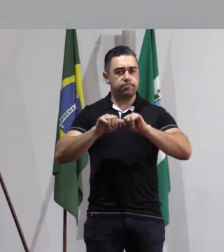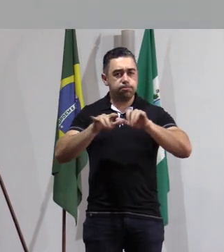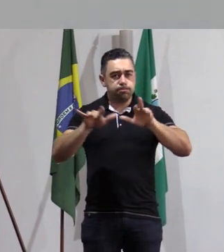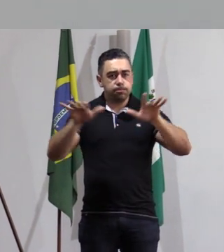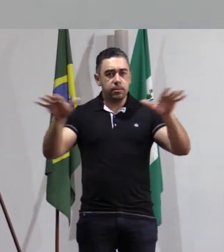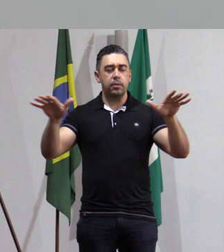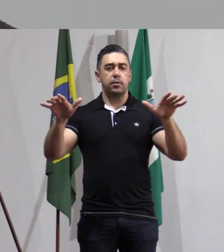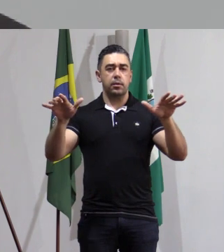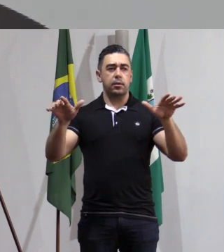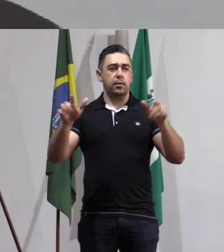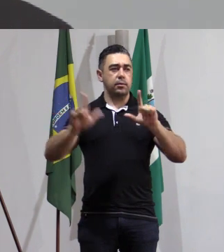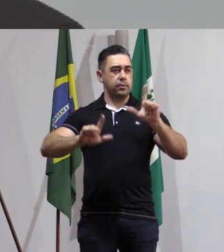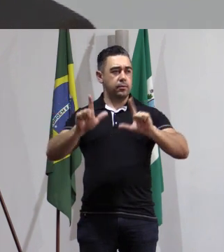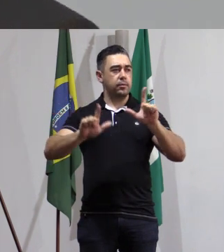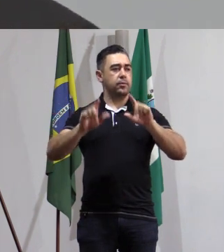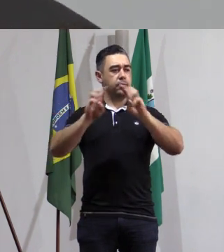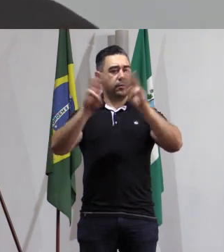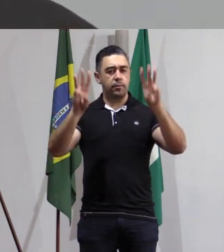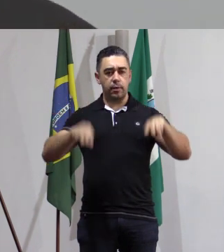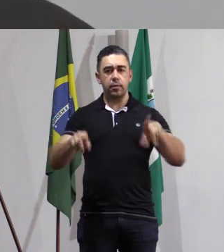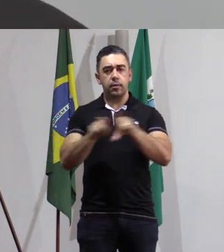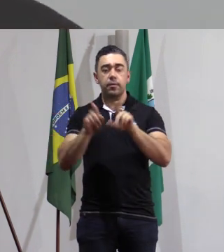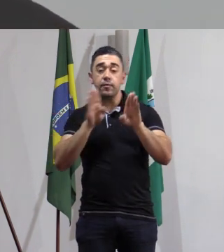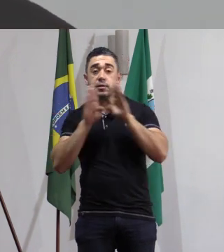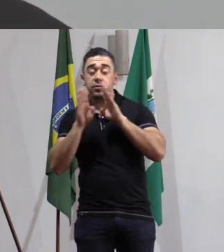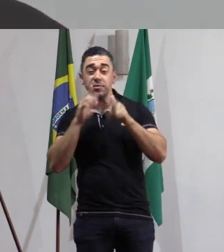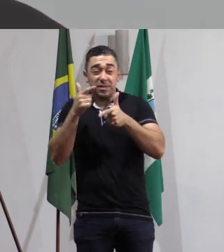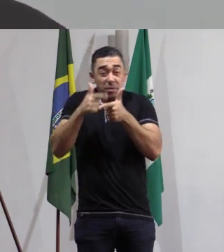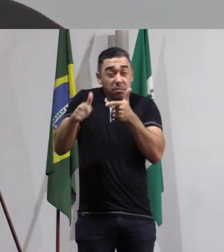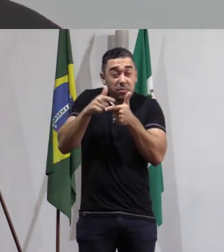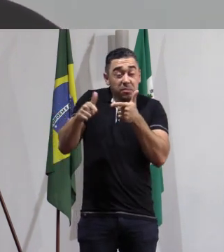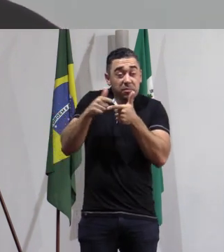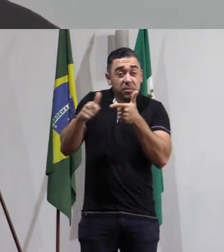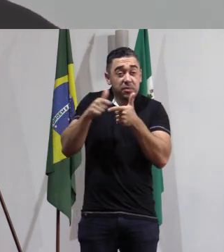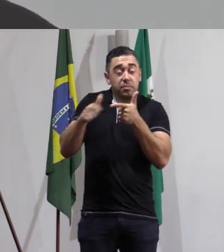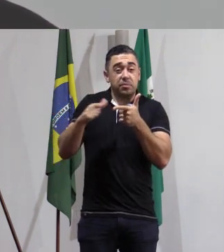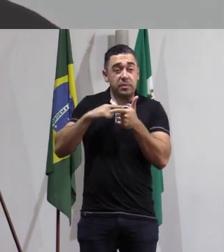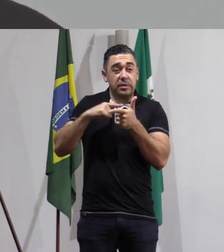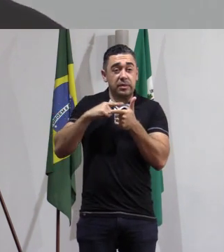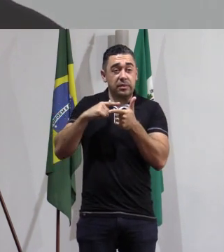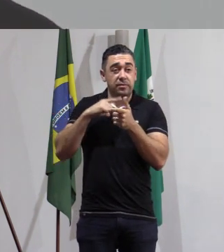nossa TV UFPR e pelo Facebook, mas por um problema técnico